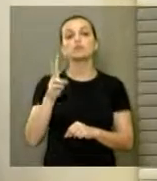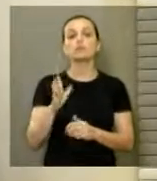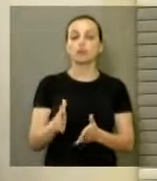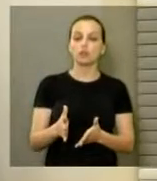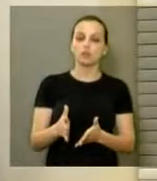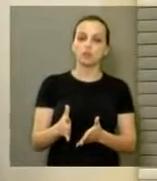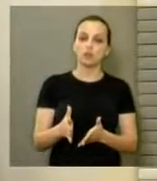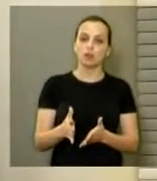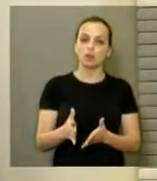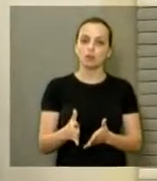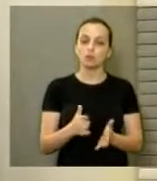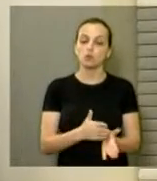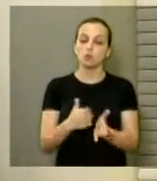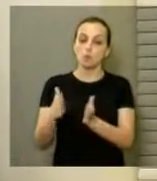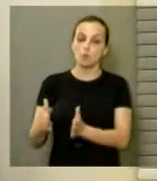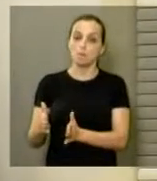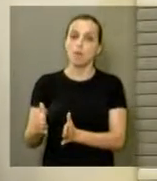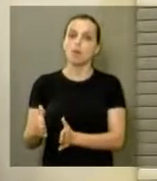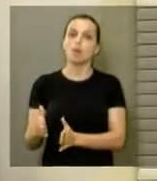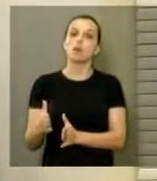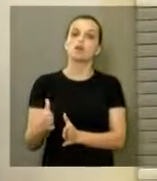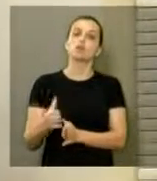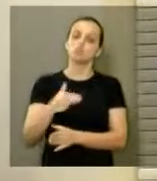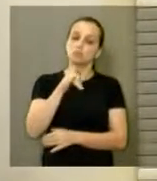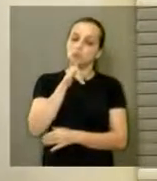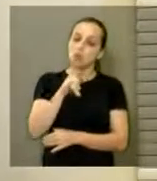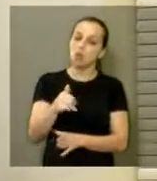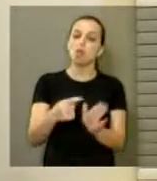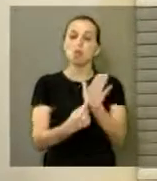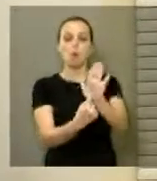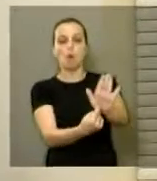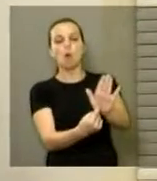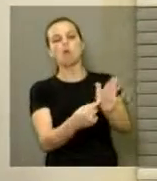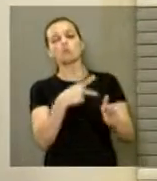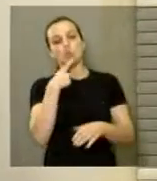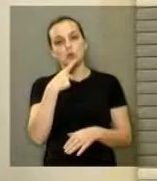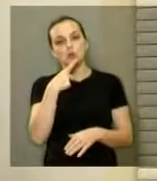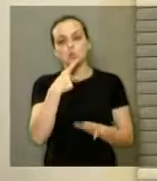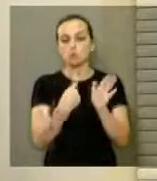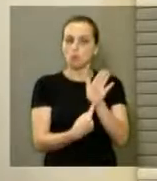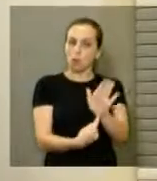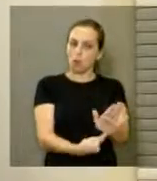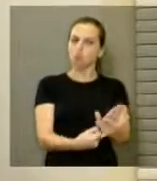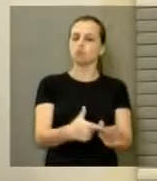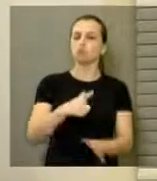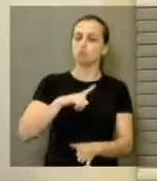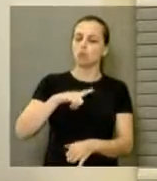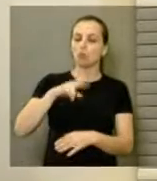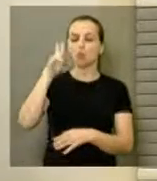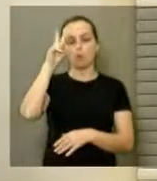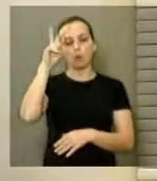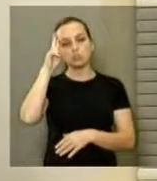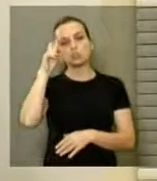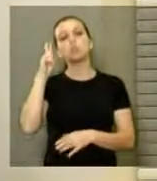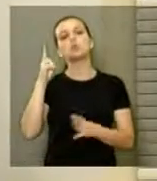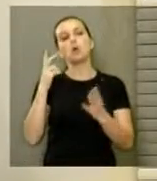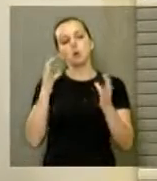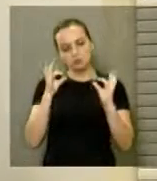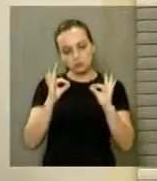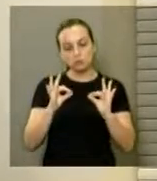a partir do momento que você dá o exemplo, o teu partido dá o exemplo, que você tem uma história